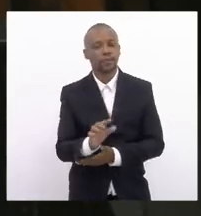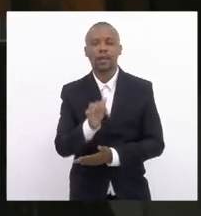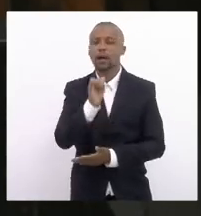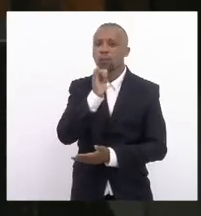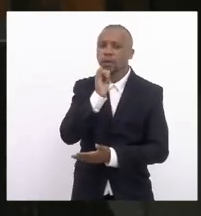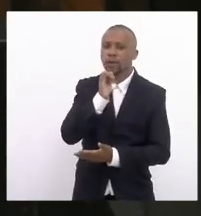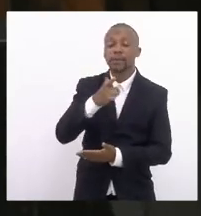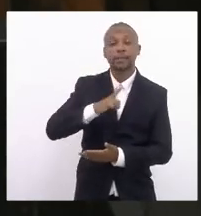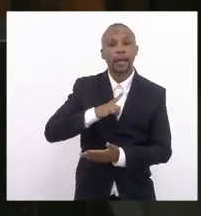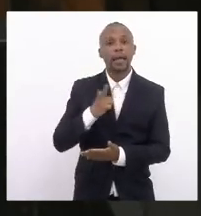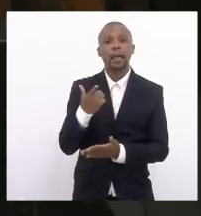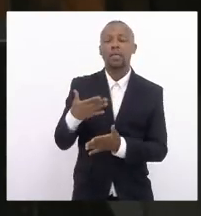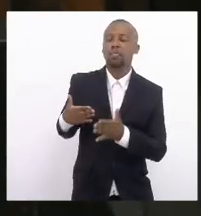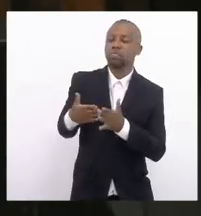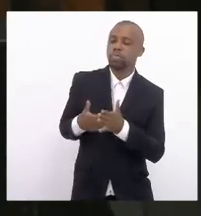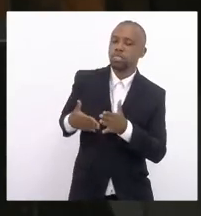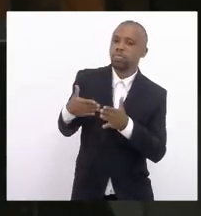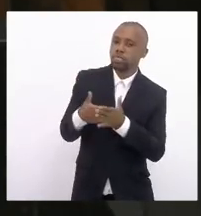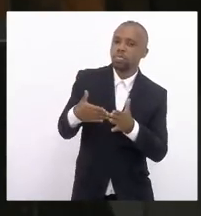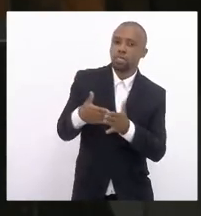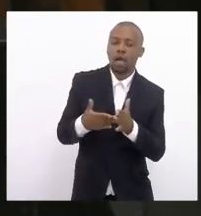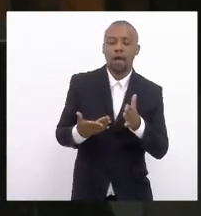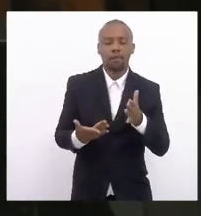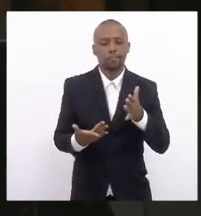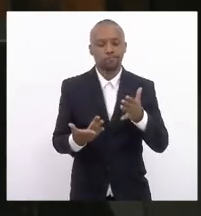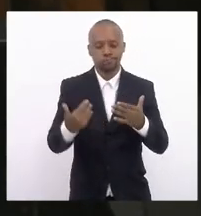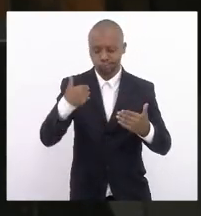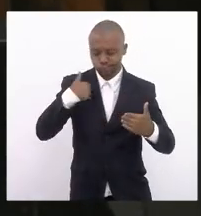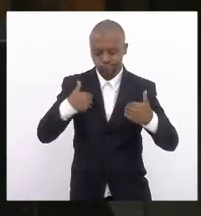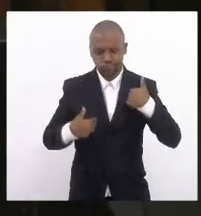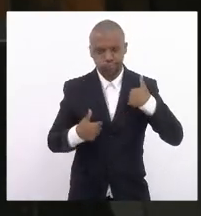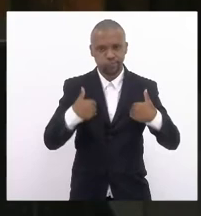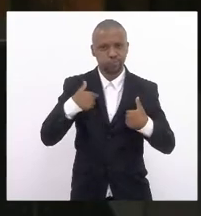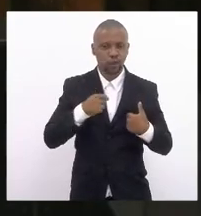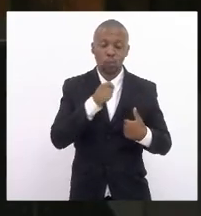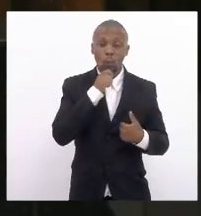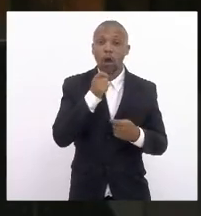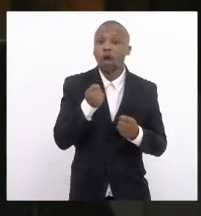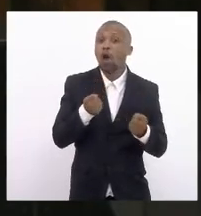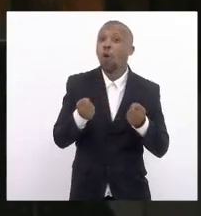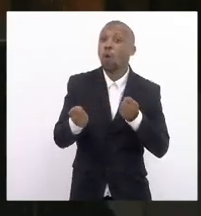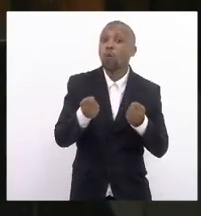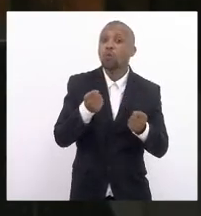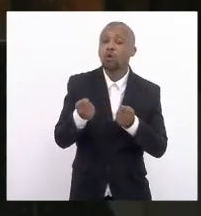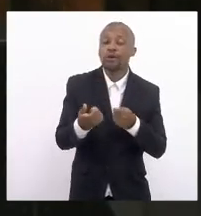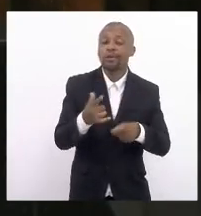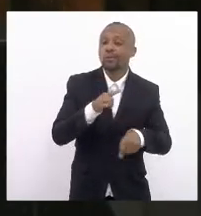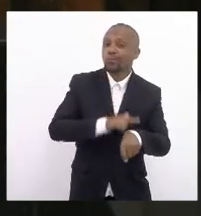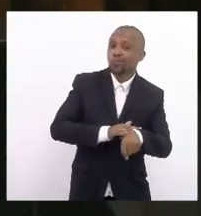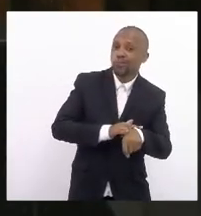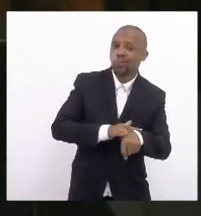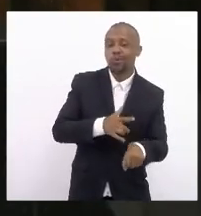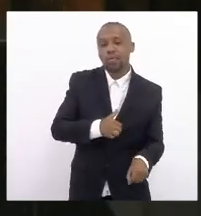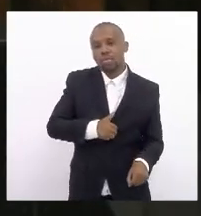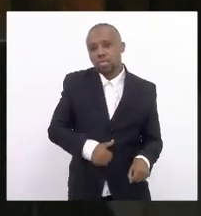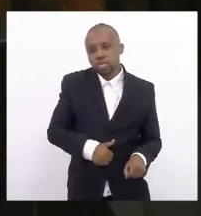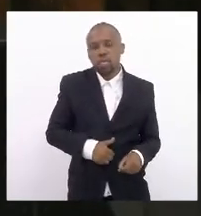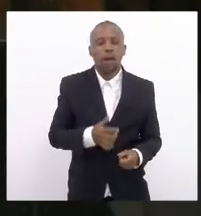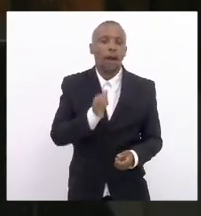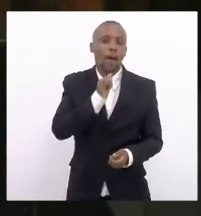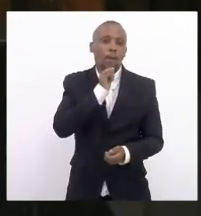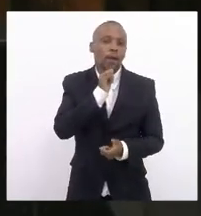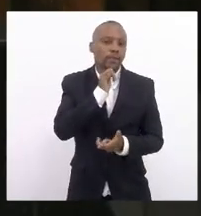exemplo, severas limitações locomotoras. Não tem controle da micção e da evacuação, por exemplo. Então, tem